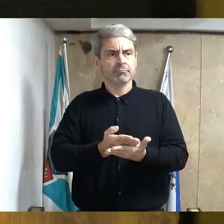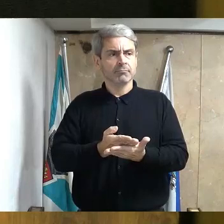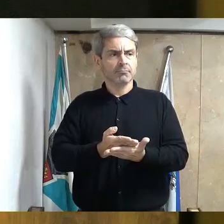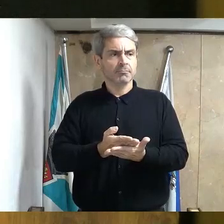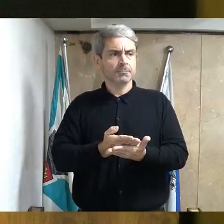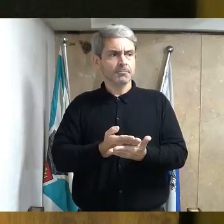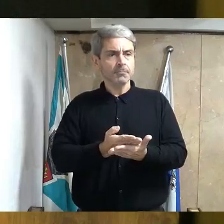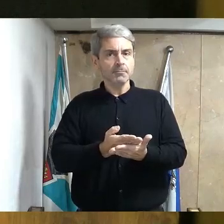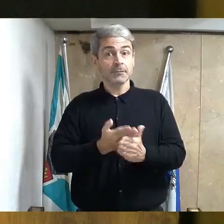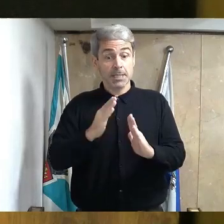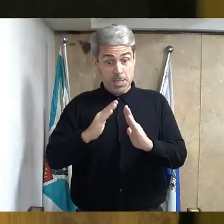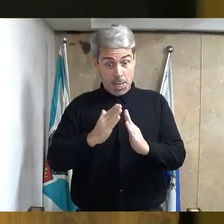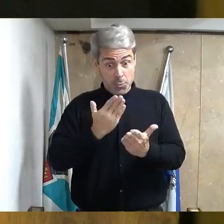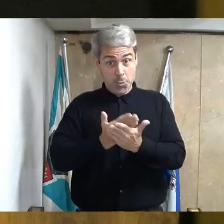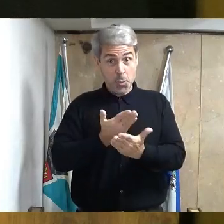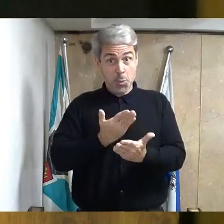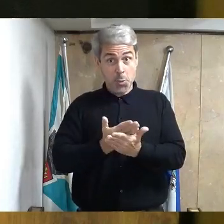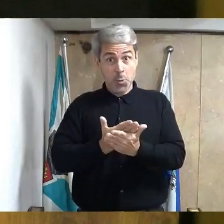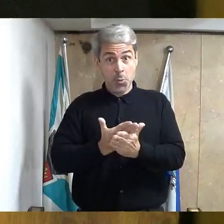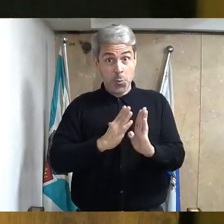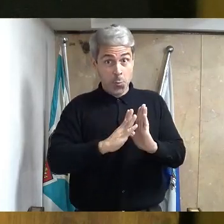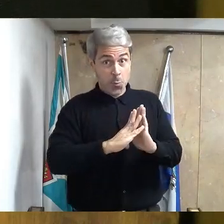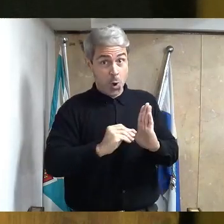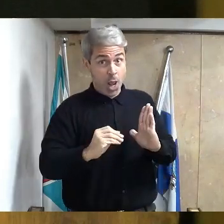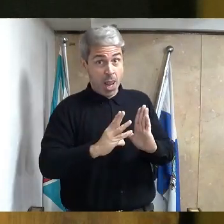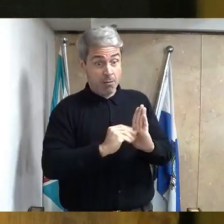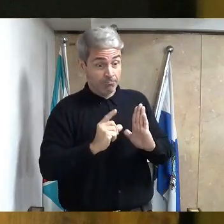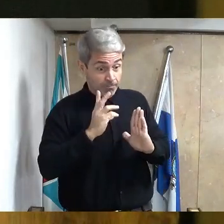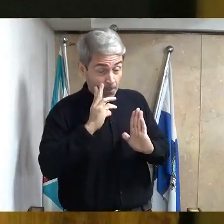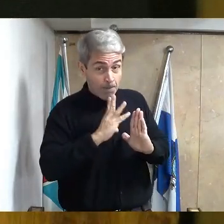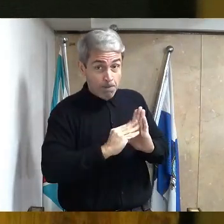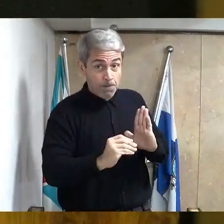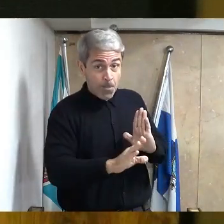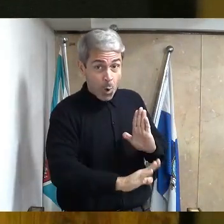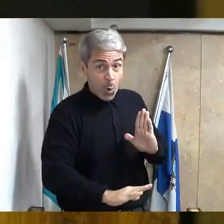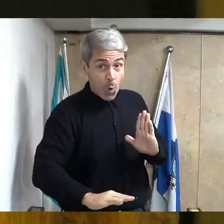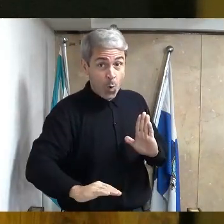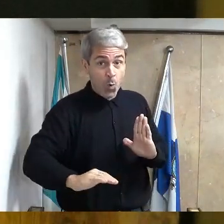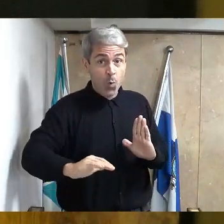essa escola irá fazer grandes